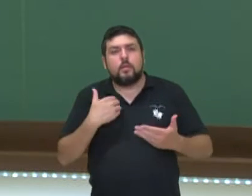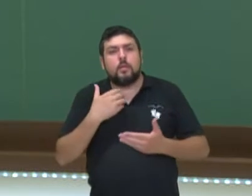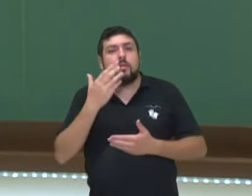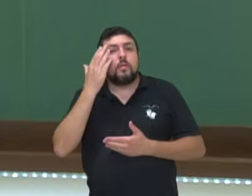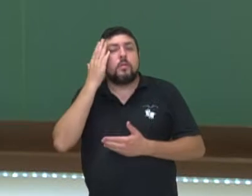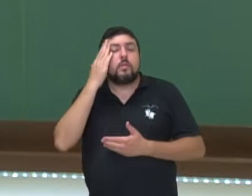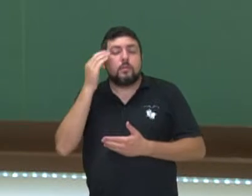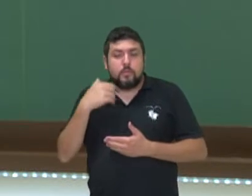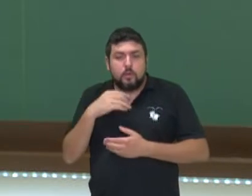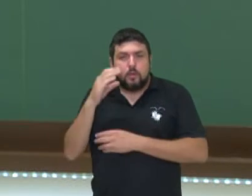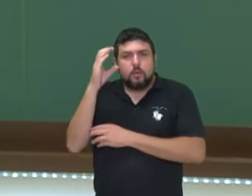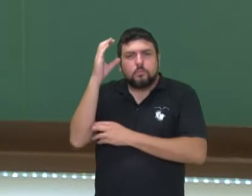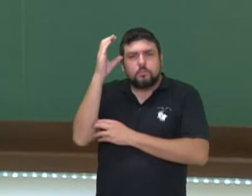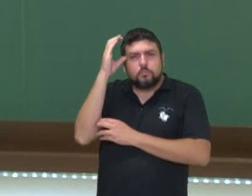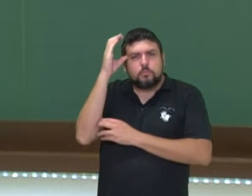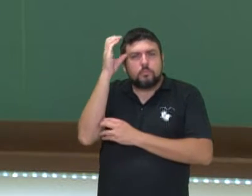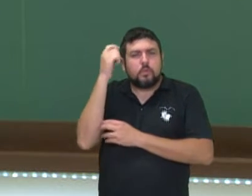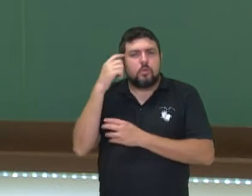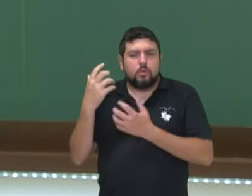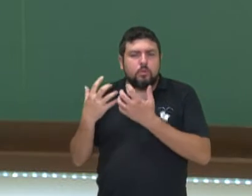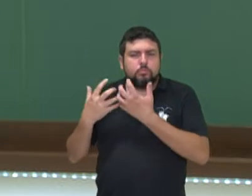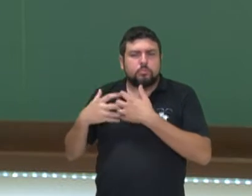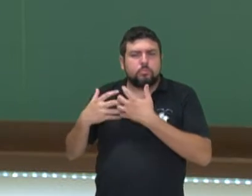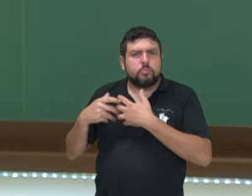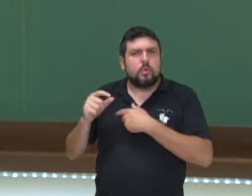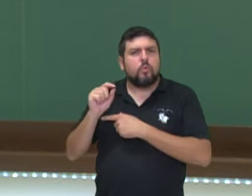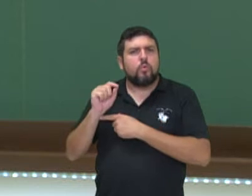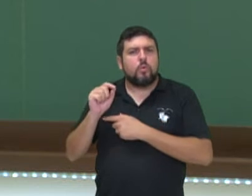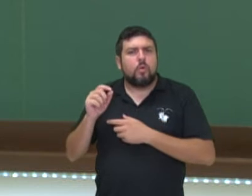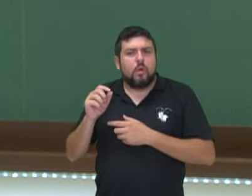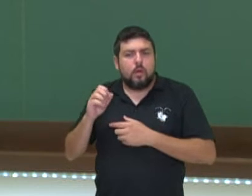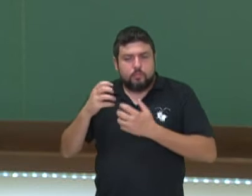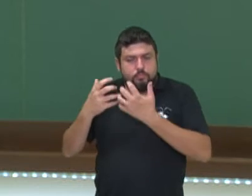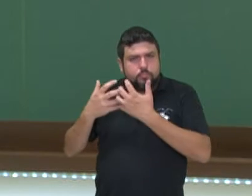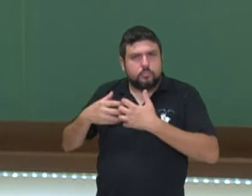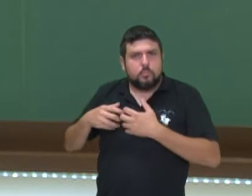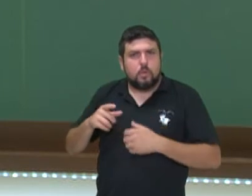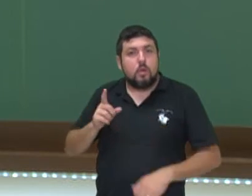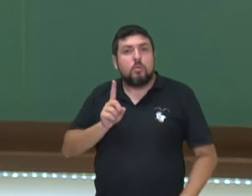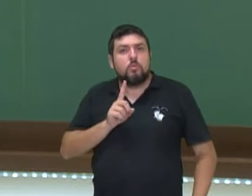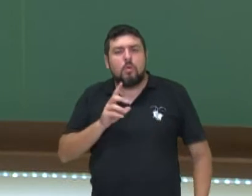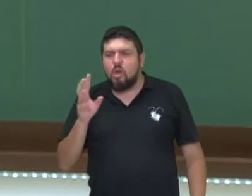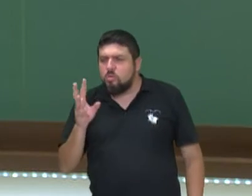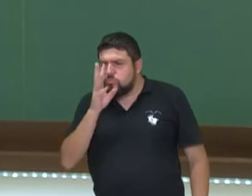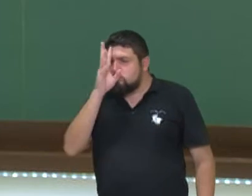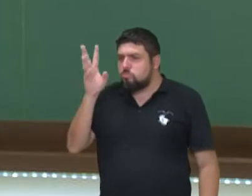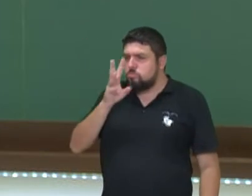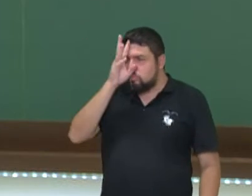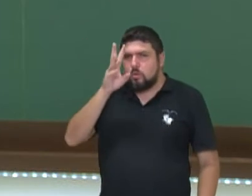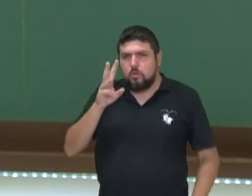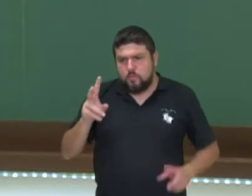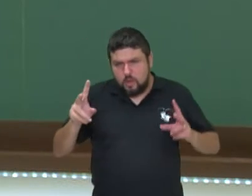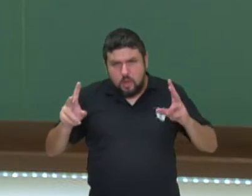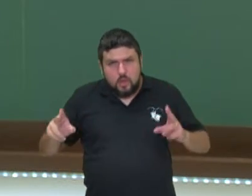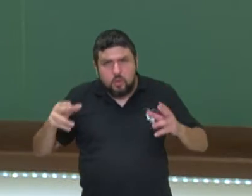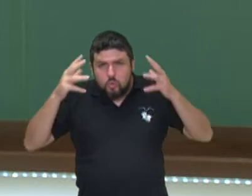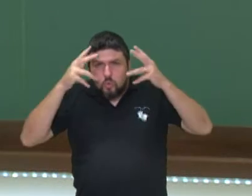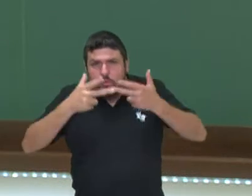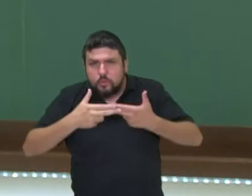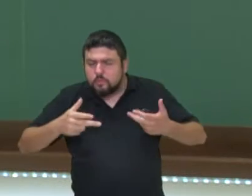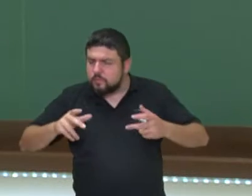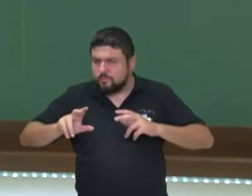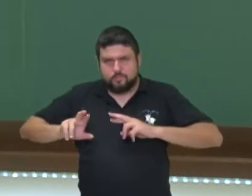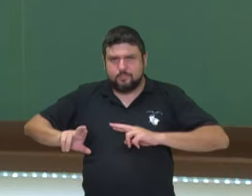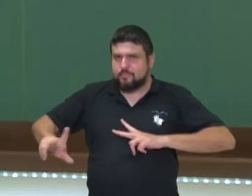de agir por razão e não somente por impulsos, por instintos, como os animais. E assim, é